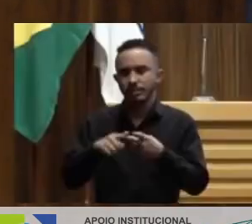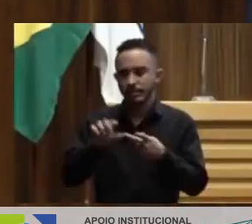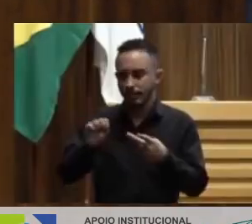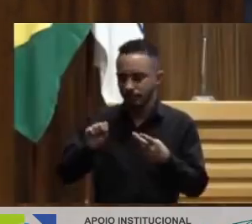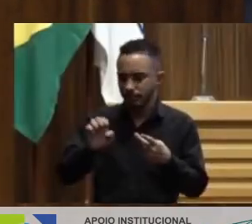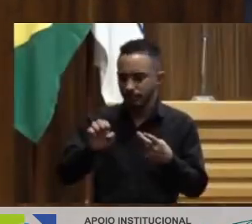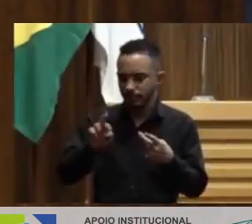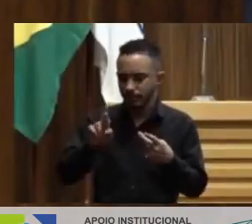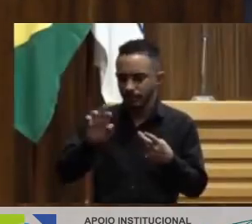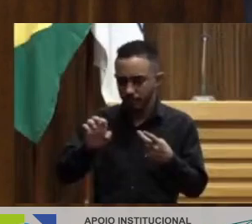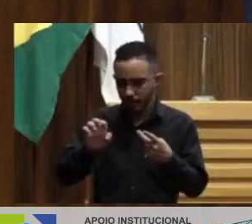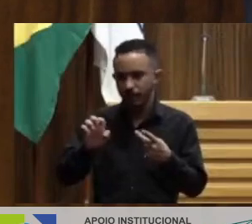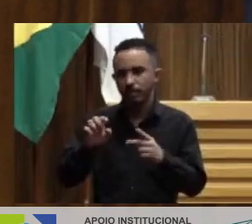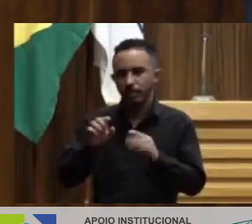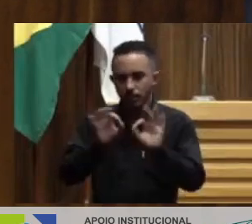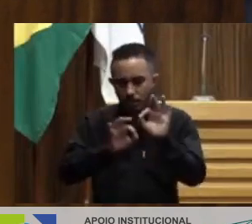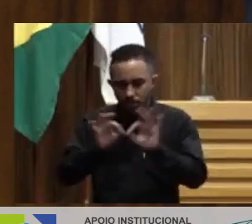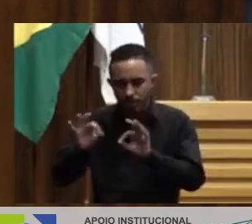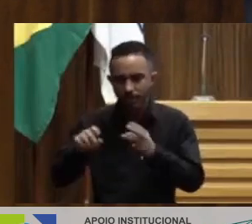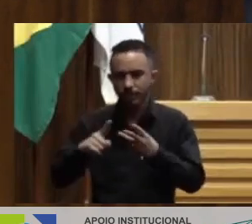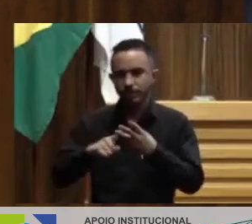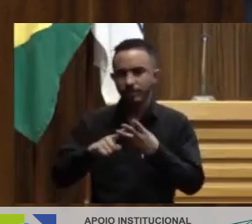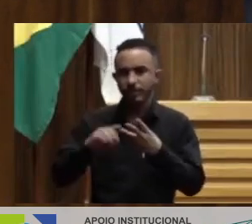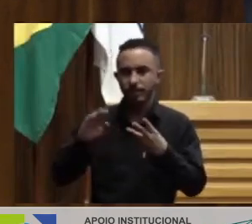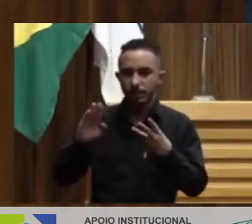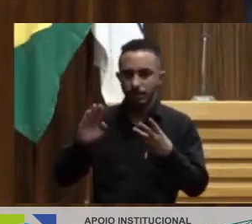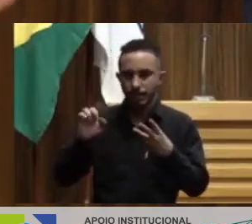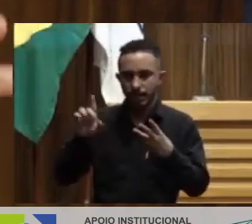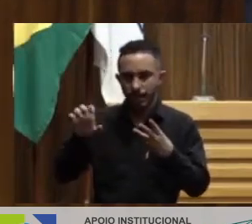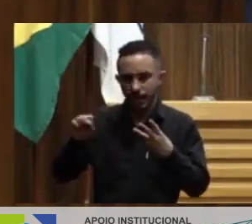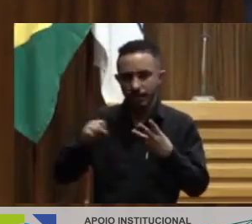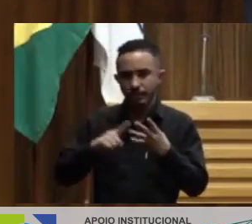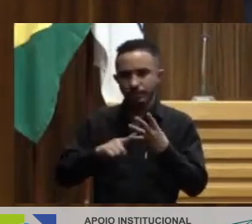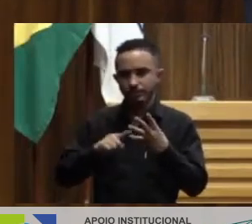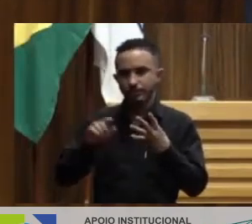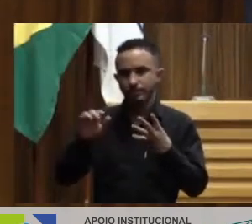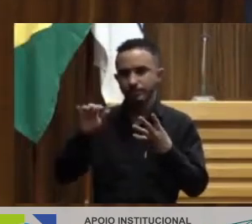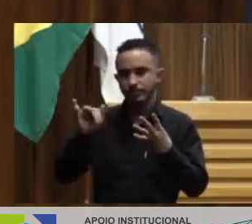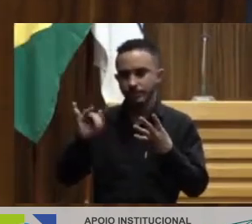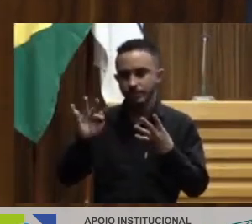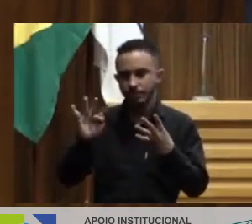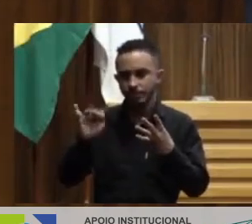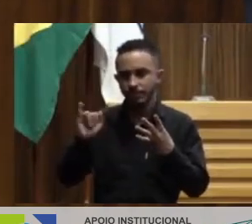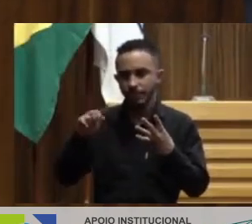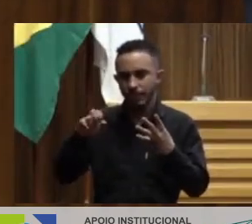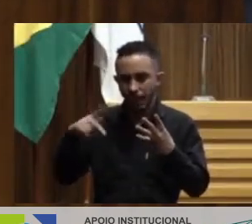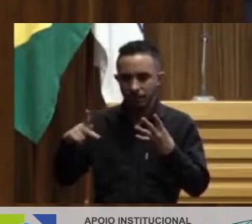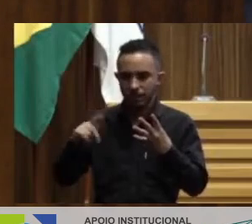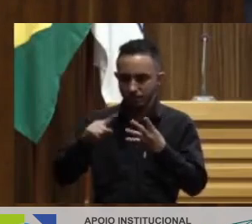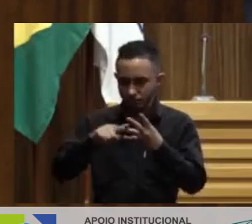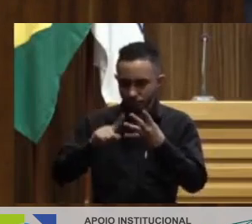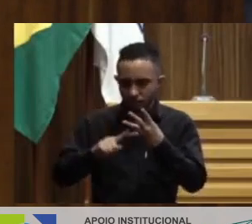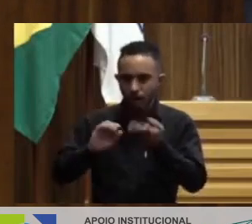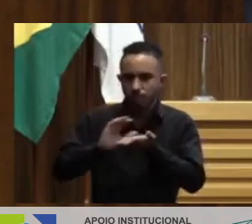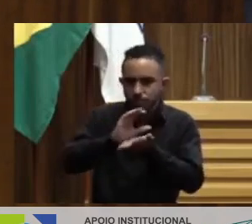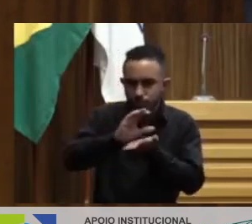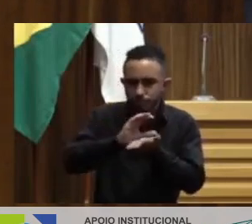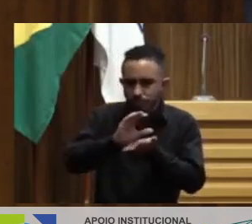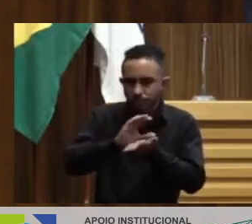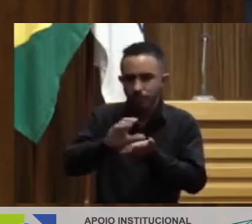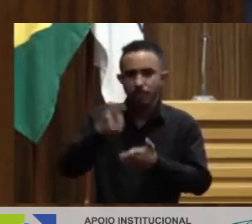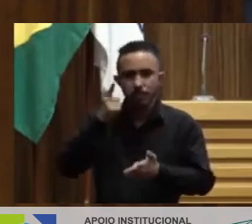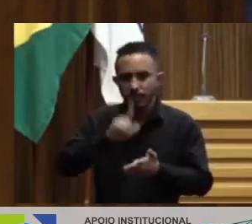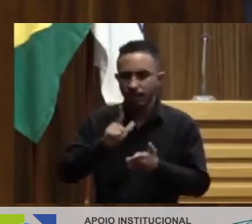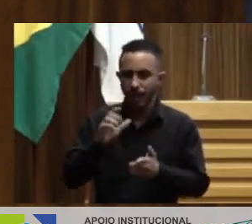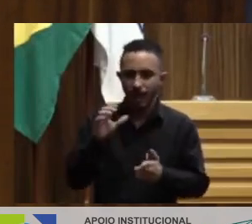BNDES, Embrapi, Finep financiam, para a gente poder ter um ganho aí de eficiência importante.